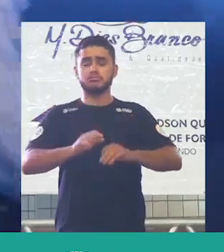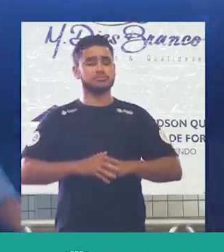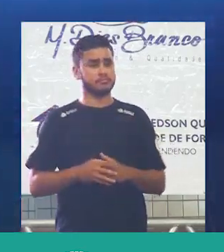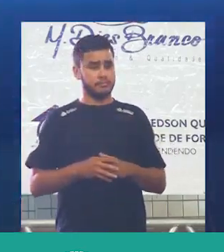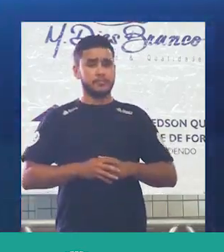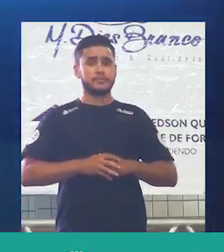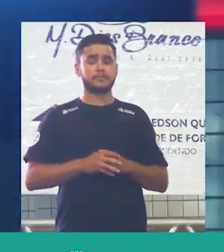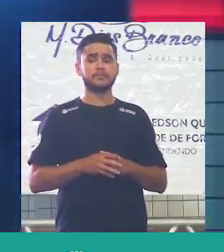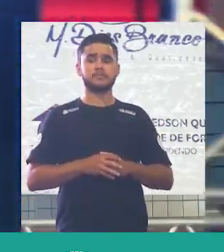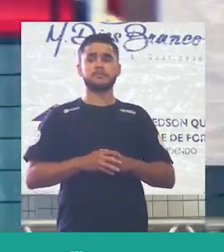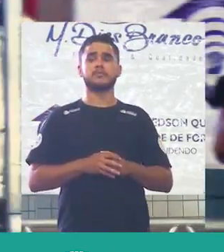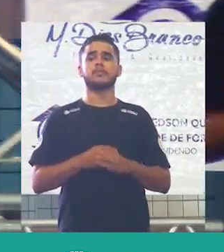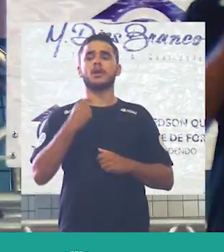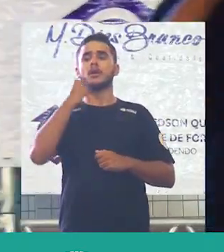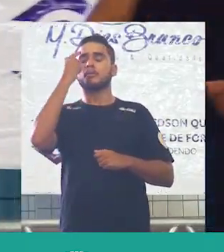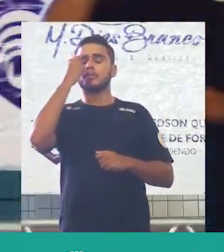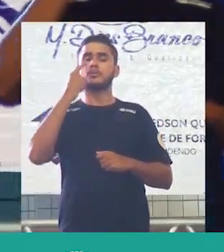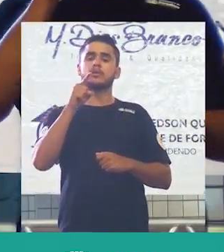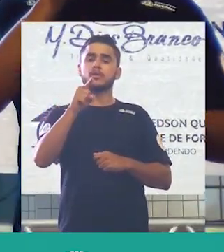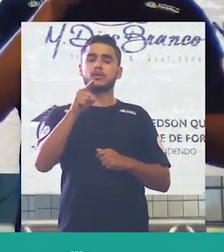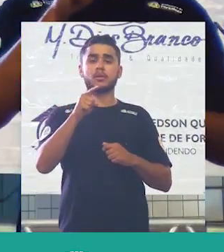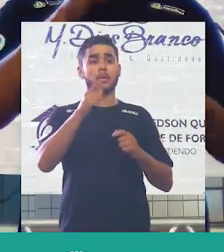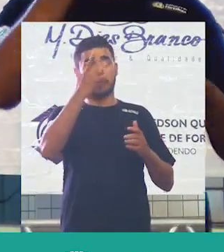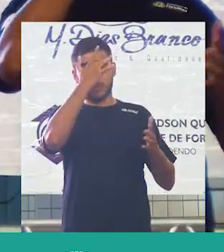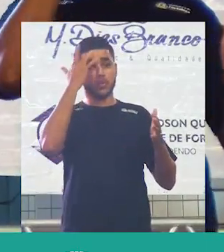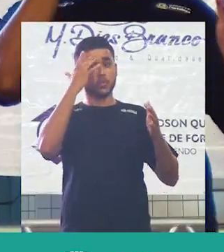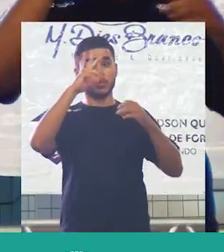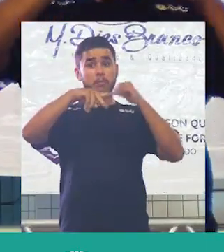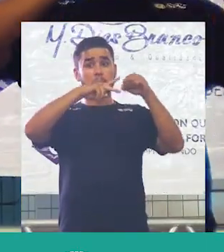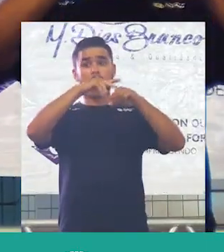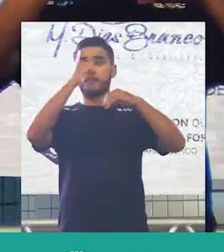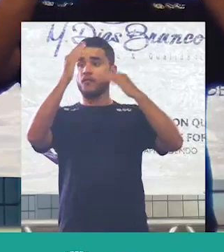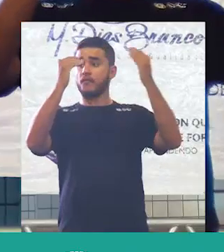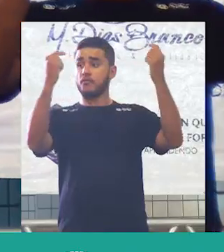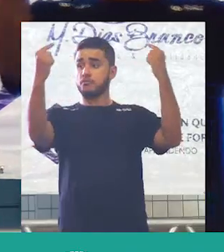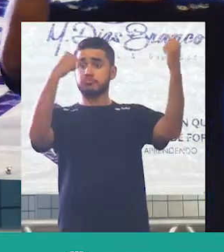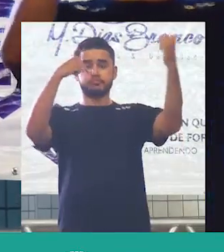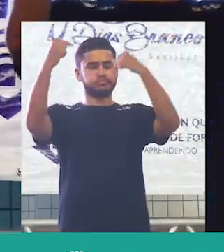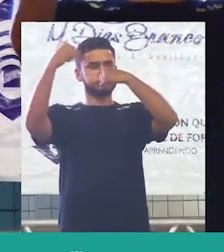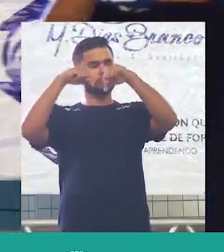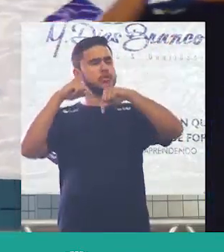vamos em frente. Leandro, por que os imigrantes vieram para cá?